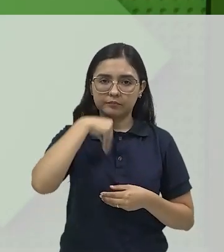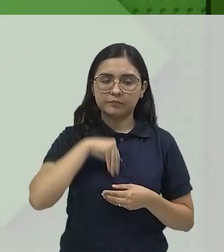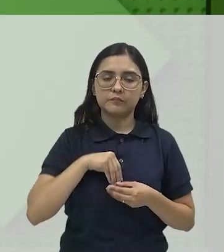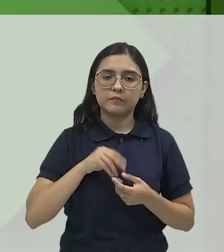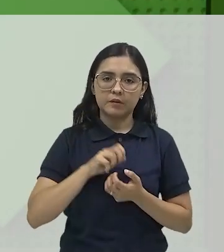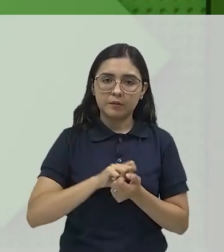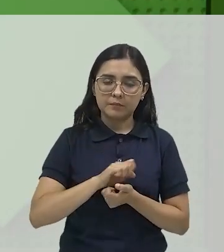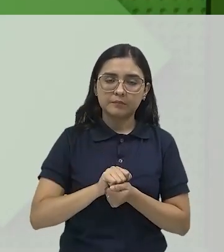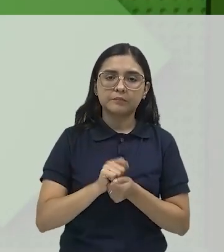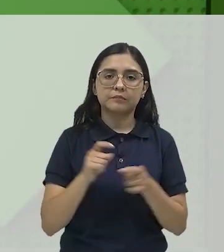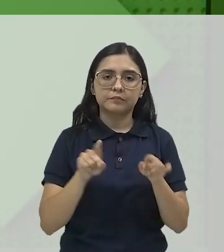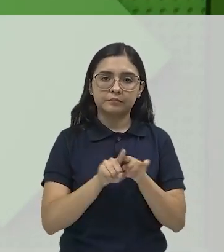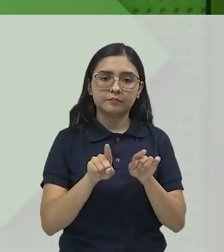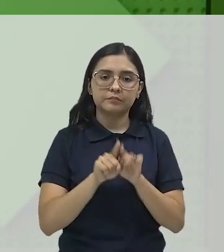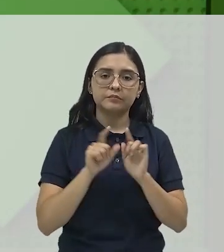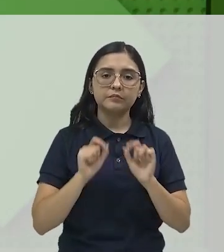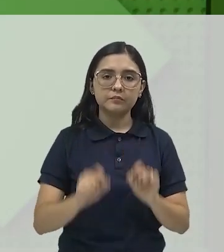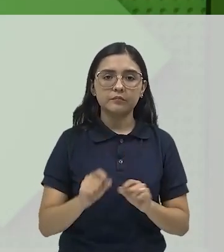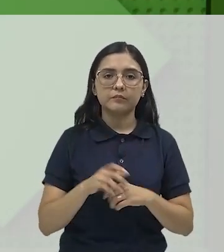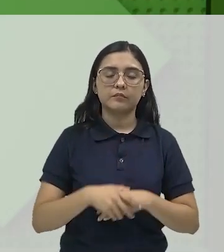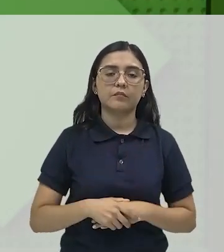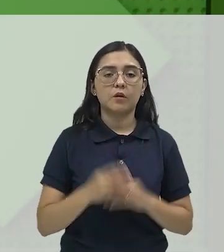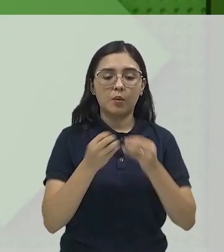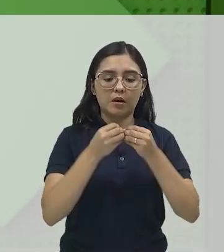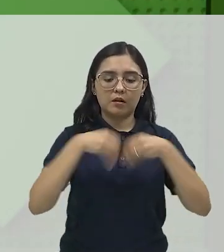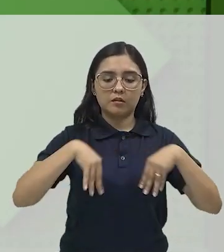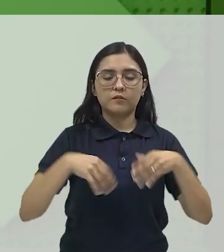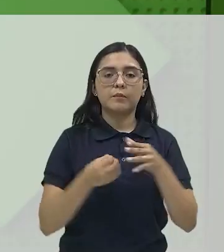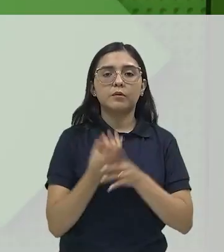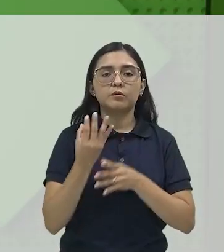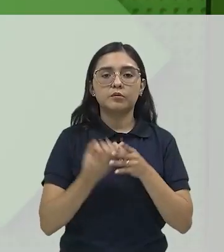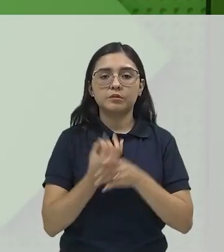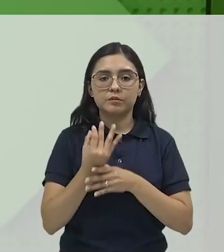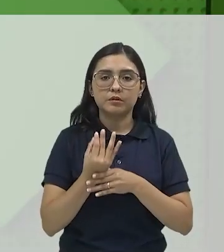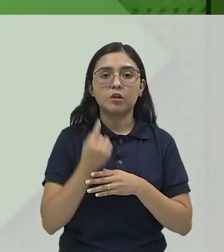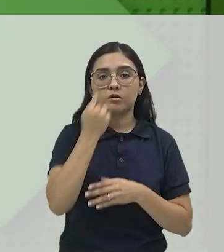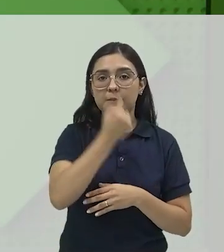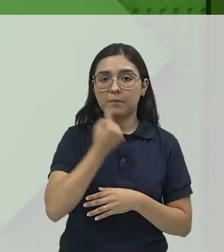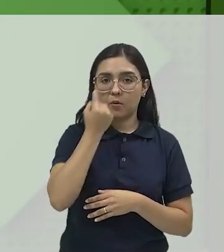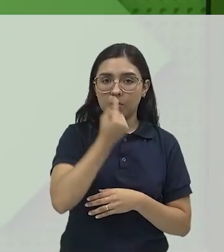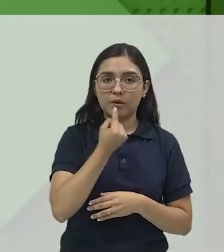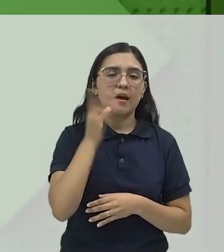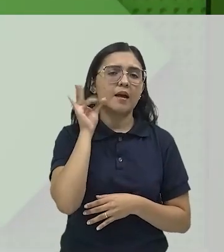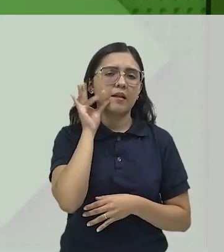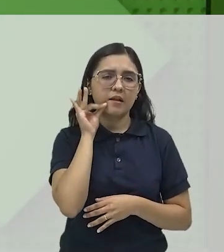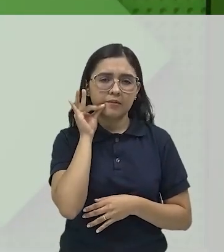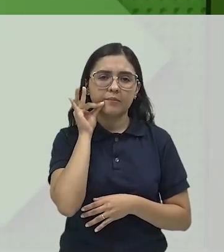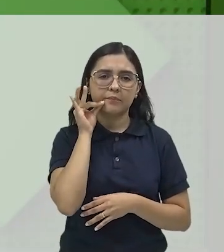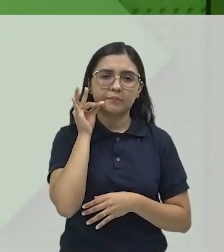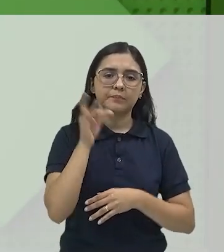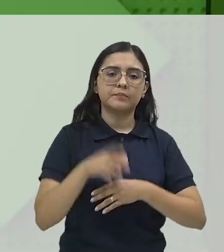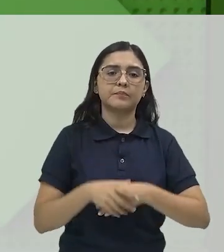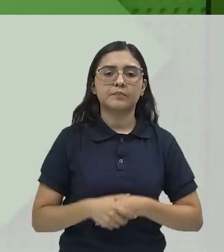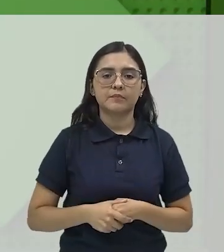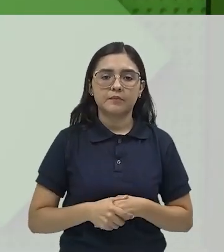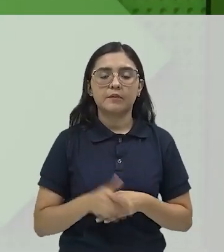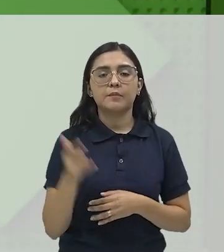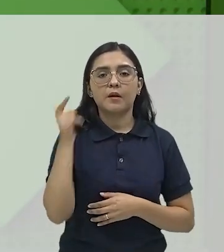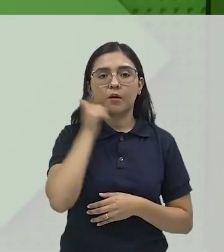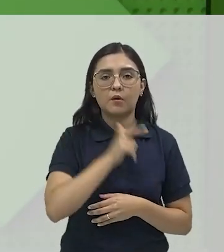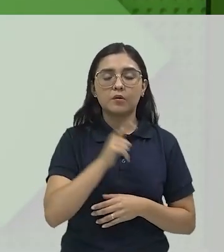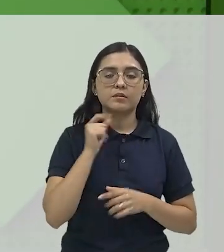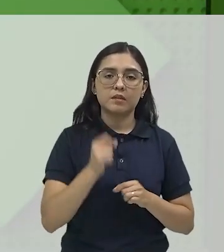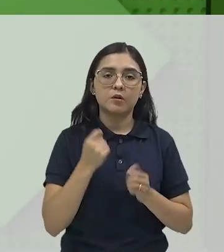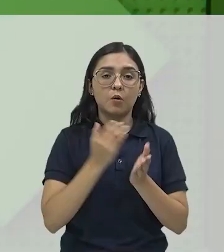para fora por meio das glândulas, ela vai ser colocada aí na nossa boca, para fora, para que a digestão